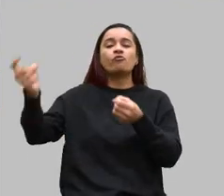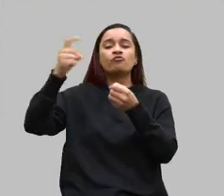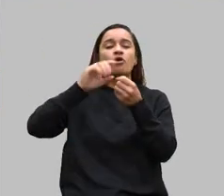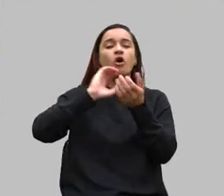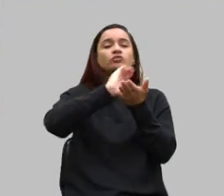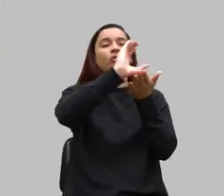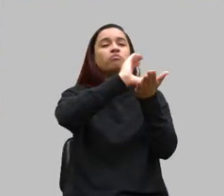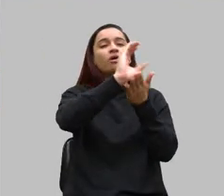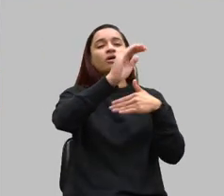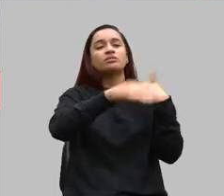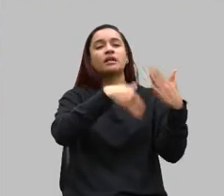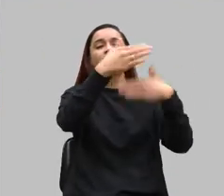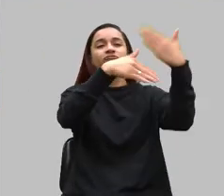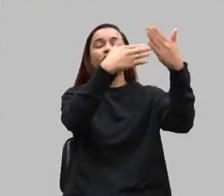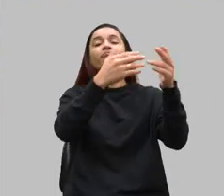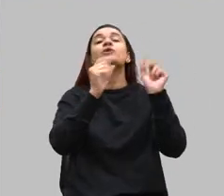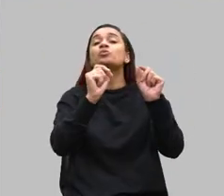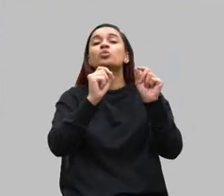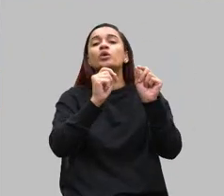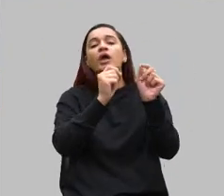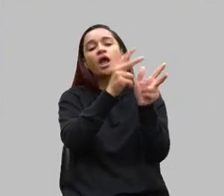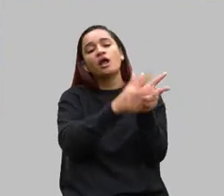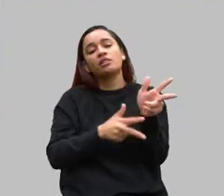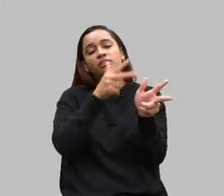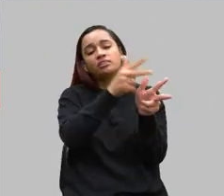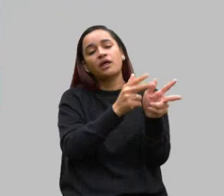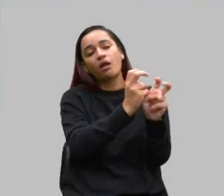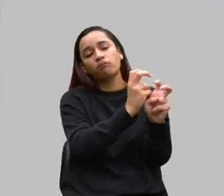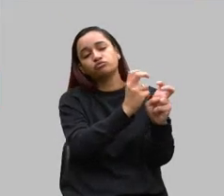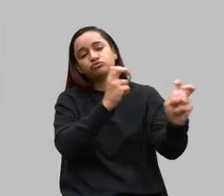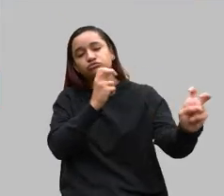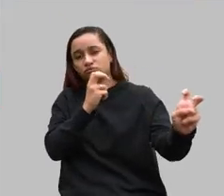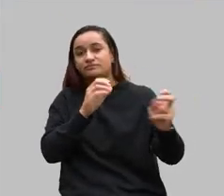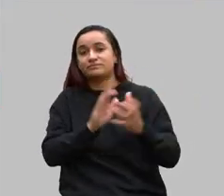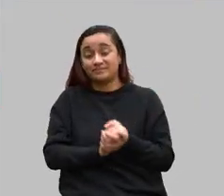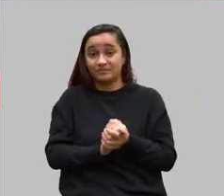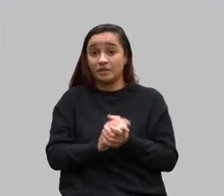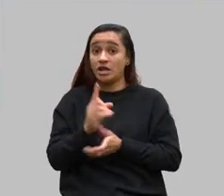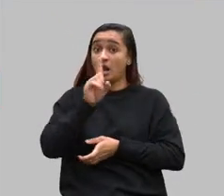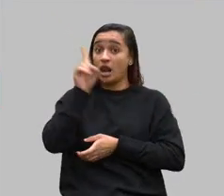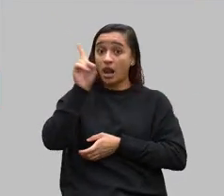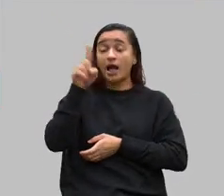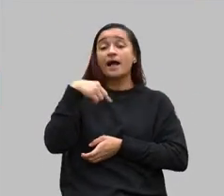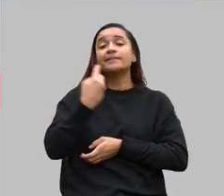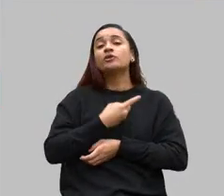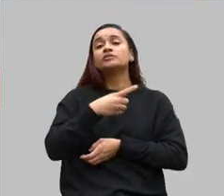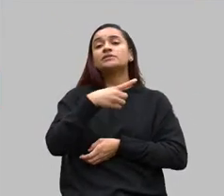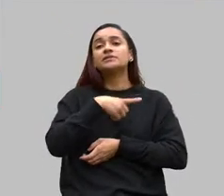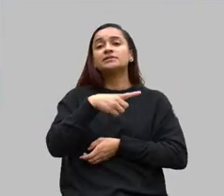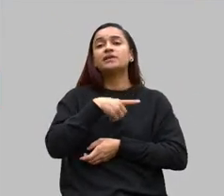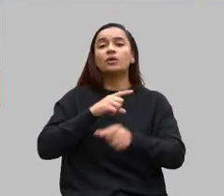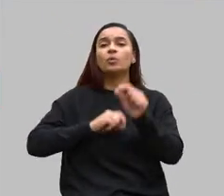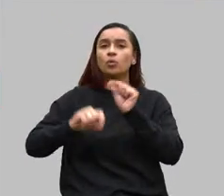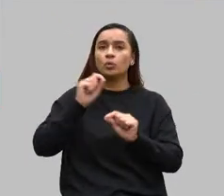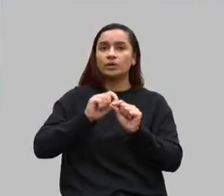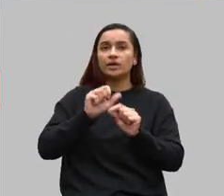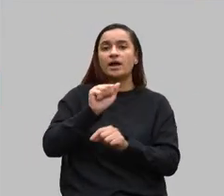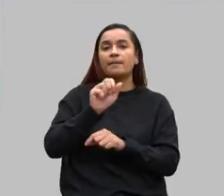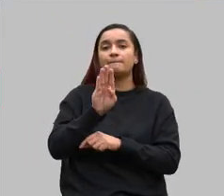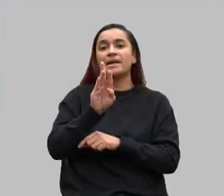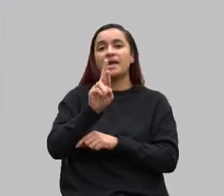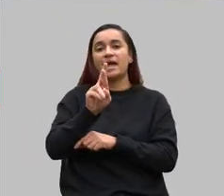Trilhos através do trem nós lá nós temos desde a VLT que opera a